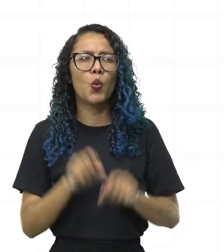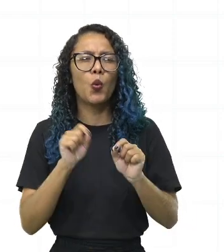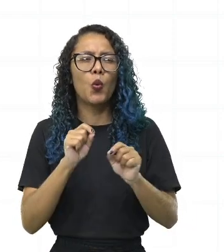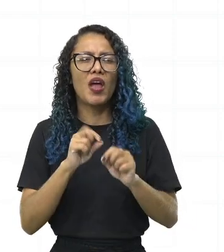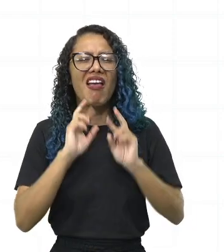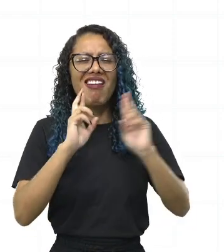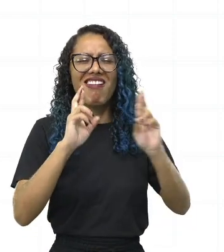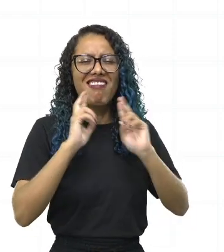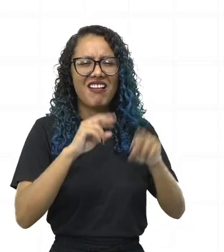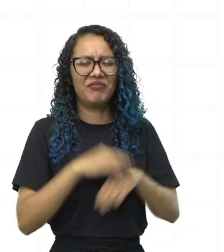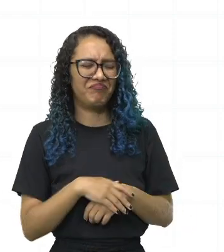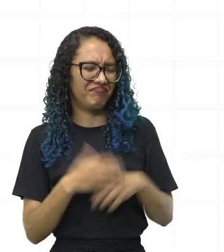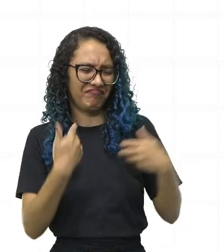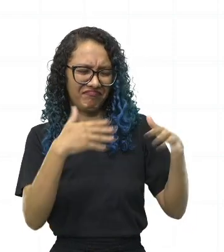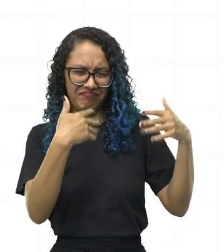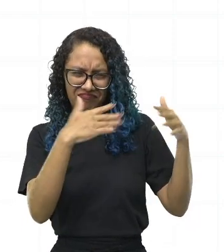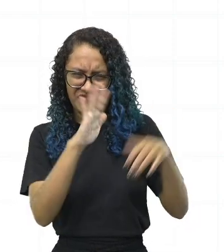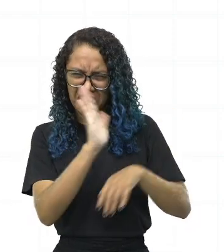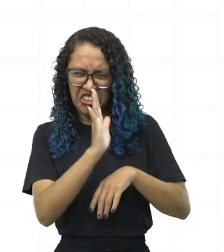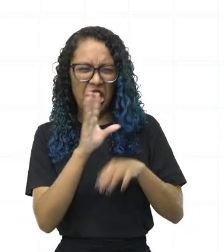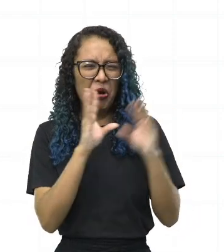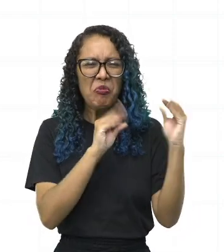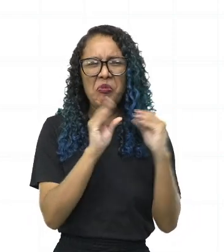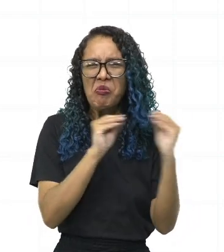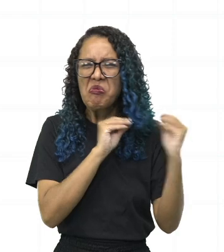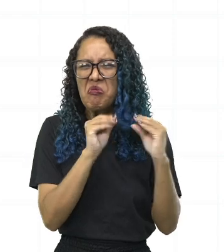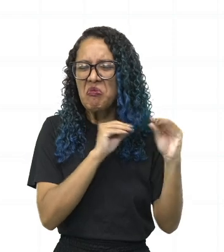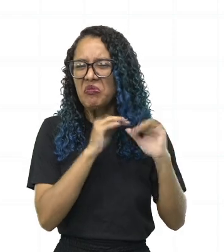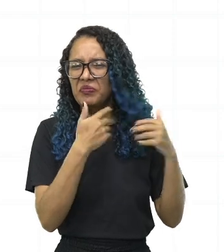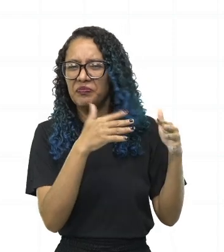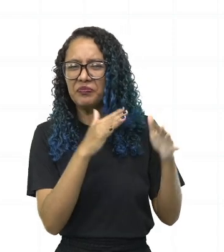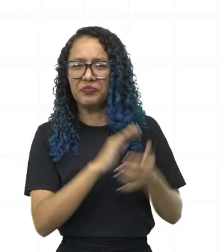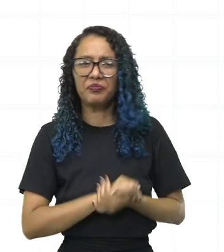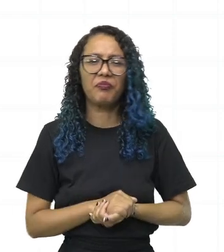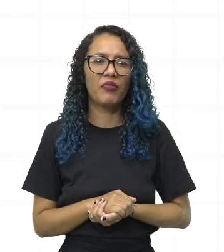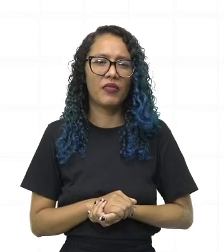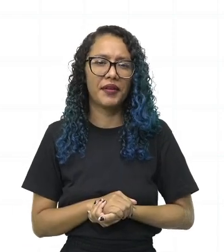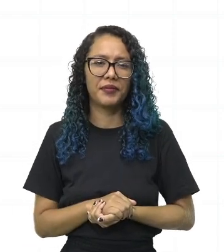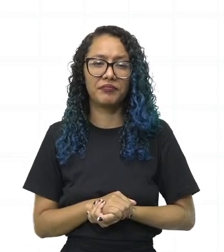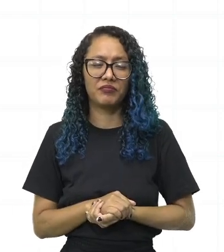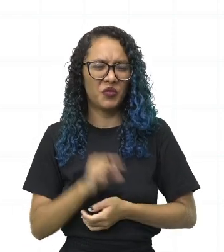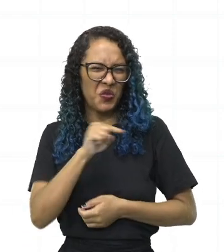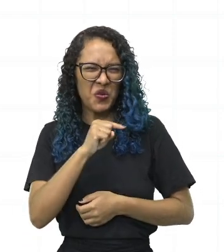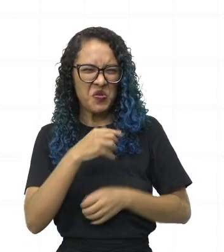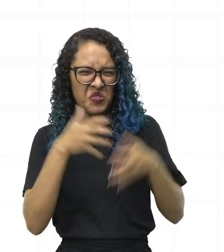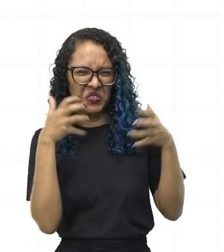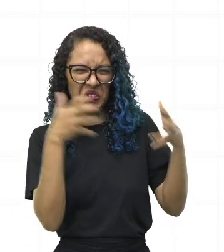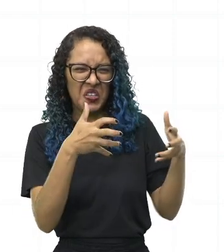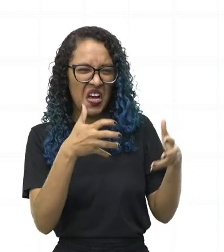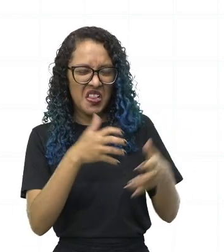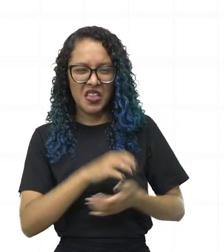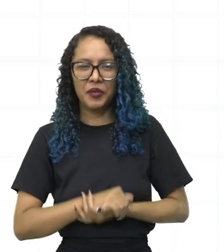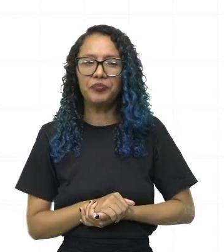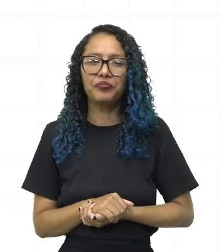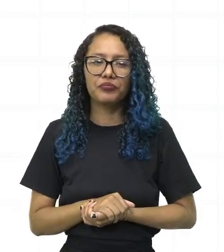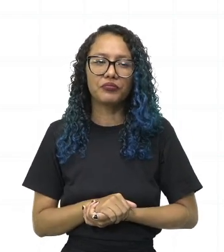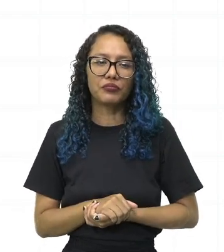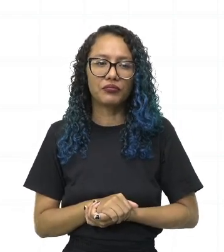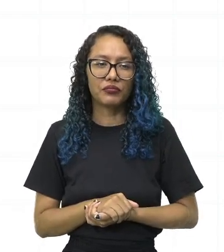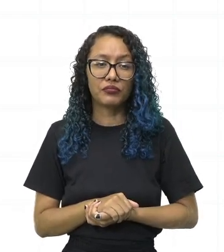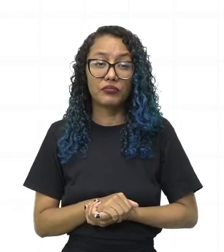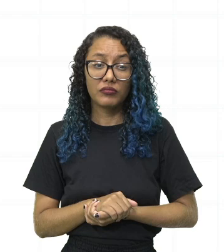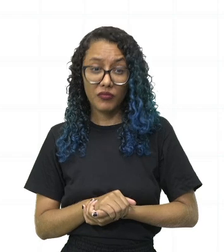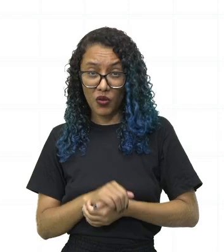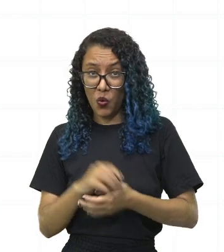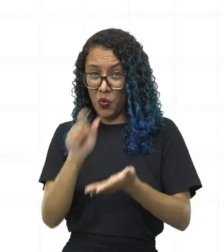defeito. Podes ir, tagarela, falou com voz amarela. Como és chata, criatura! Nem